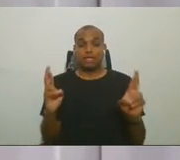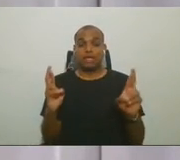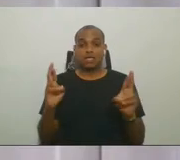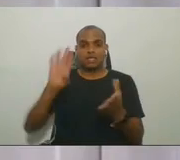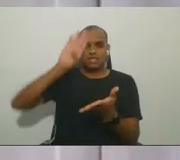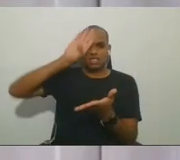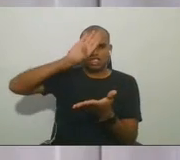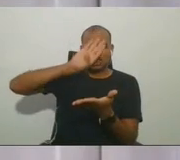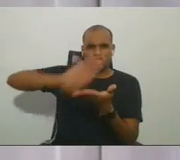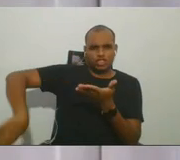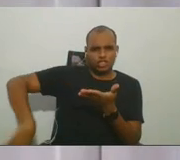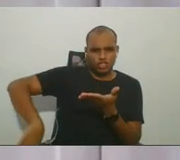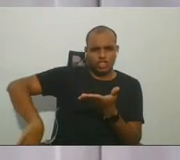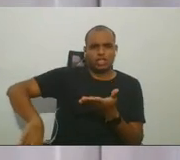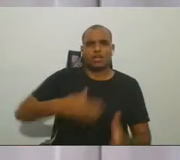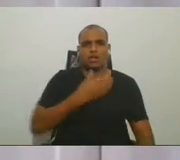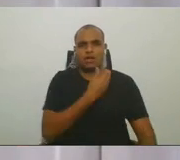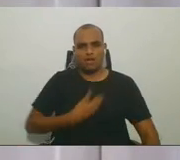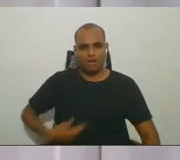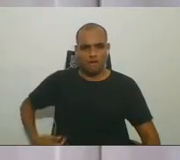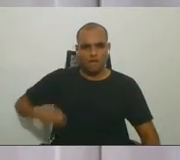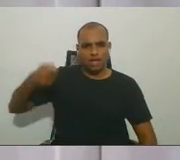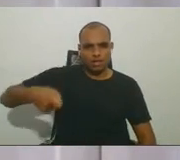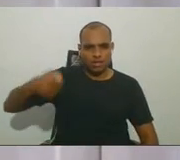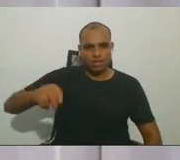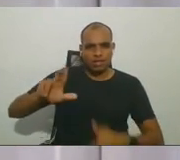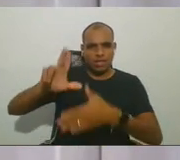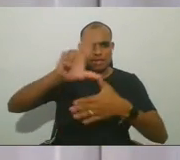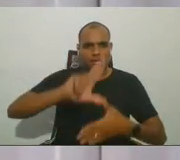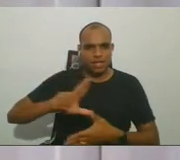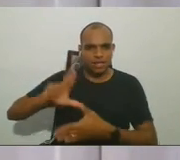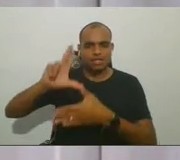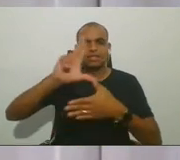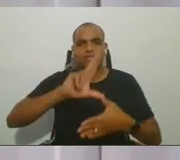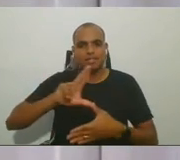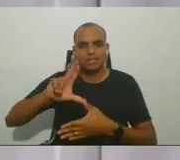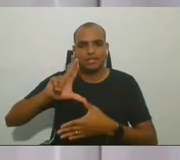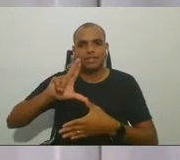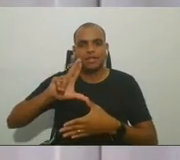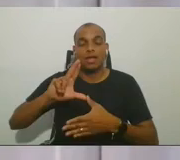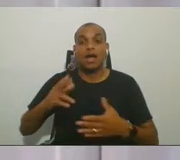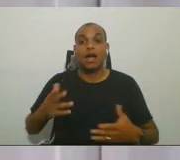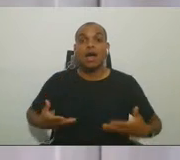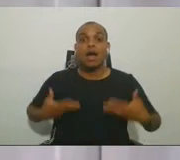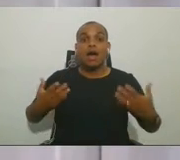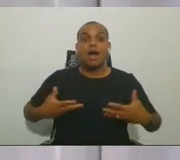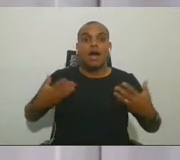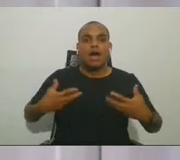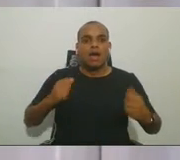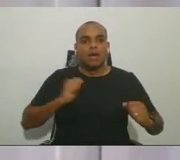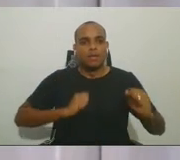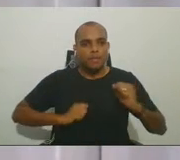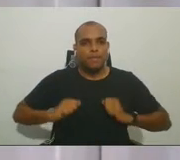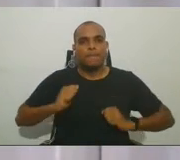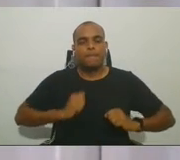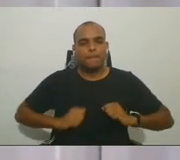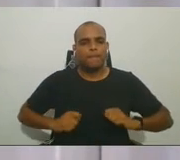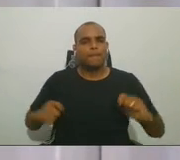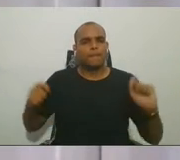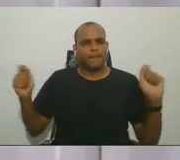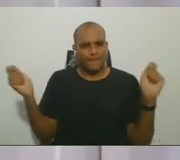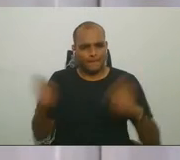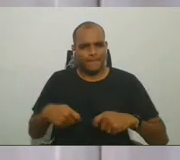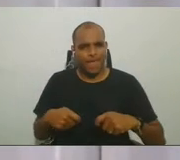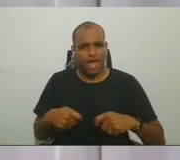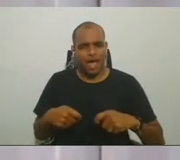governanças reacionárias na nossa América Latina nos anima a apostar. É que o